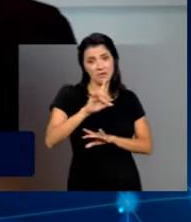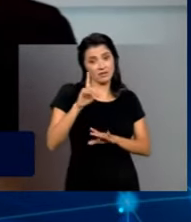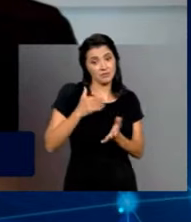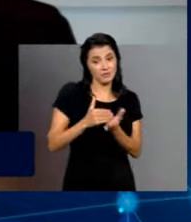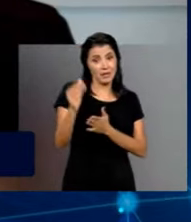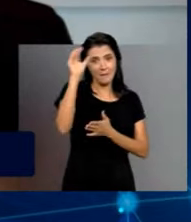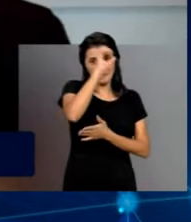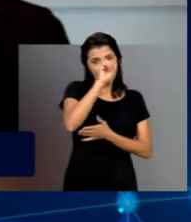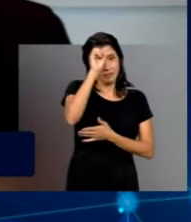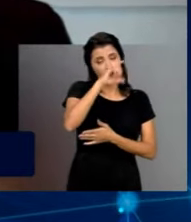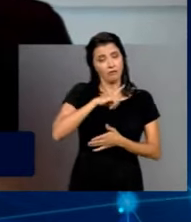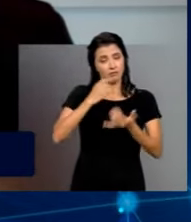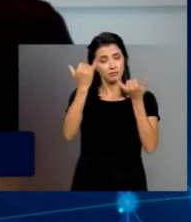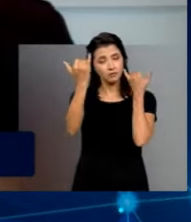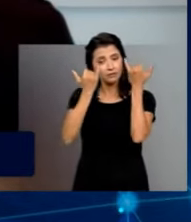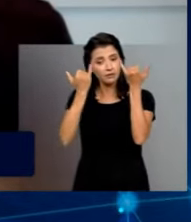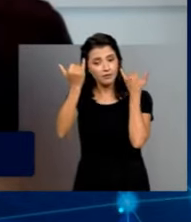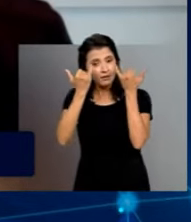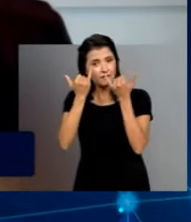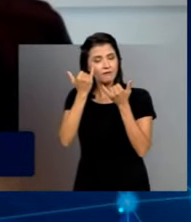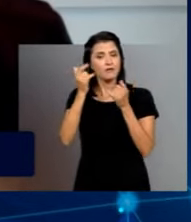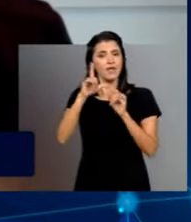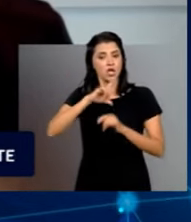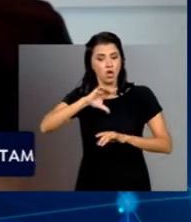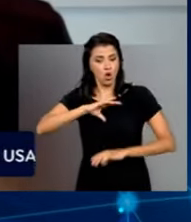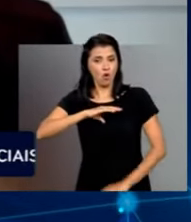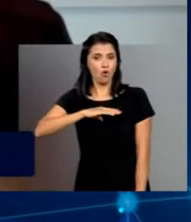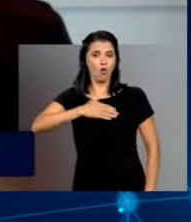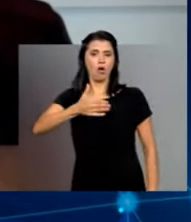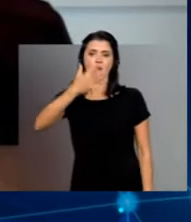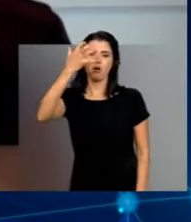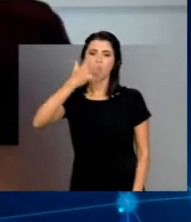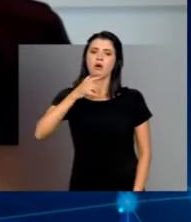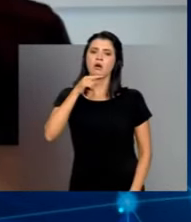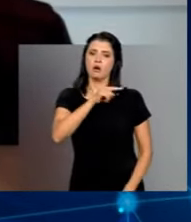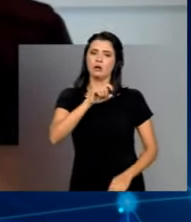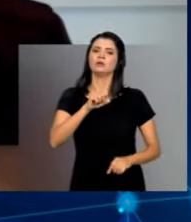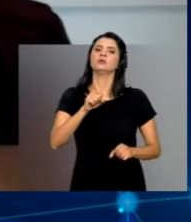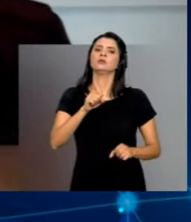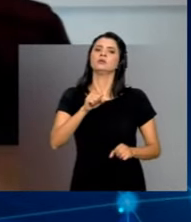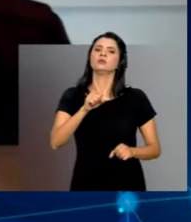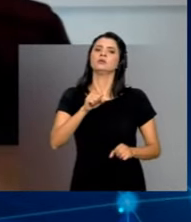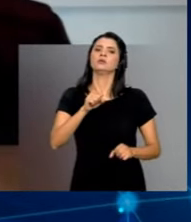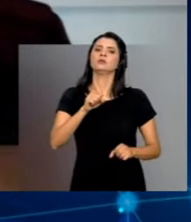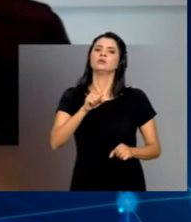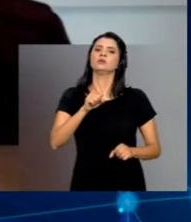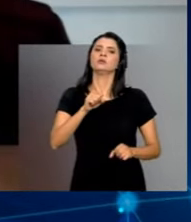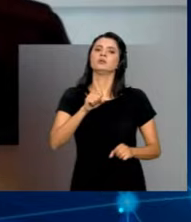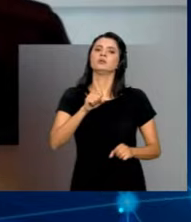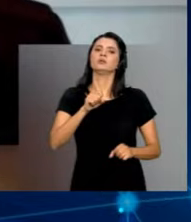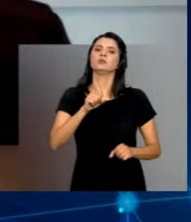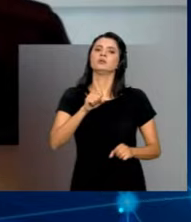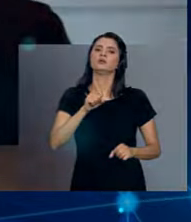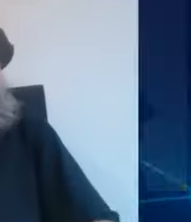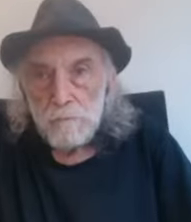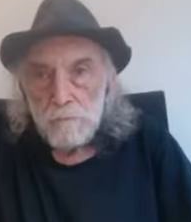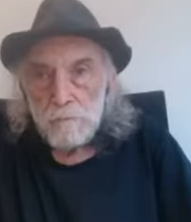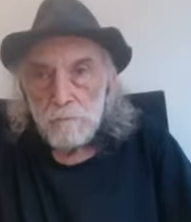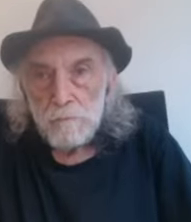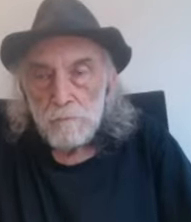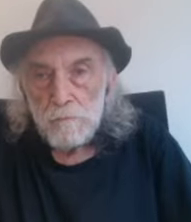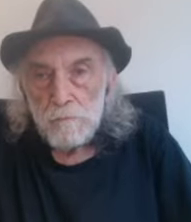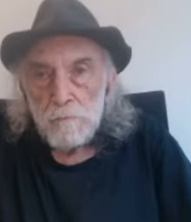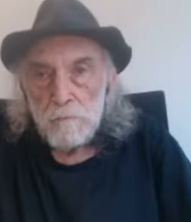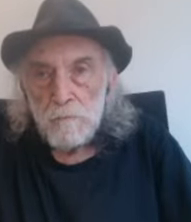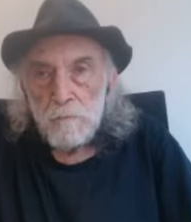e tiveram conhecimento da coragem e seriedade do Poder Judiciário brasileiro. É isso, Daiane. Teve essa